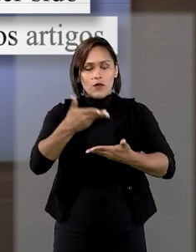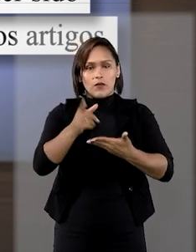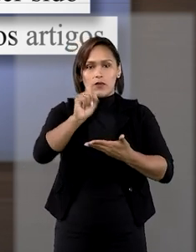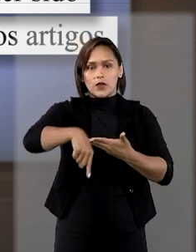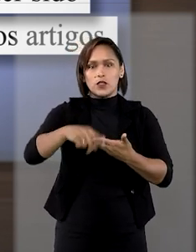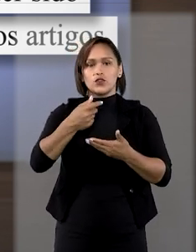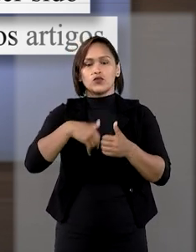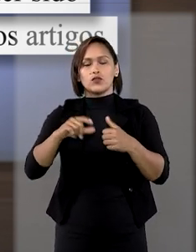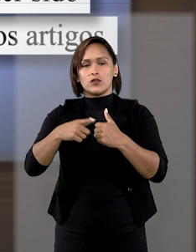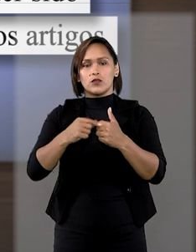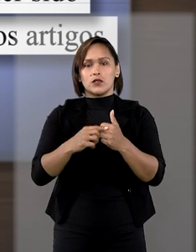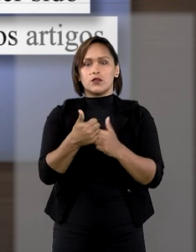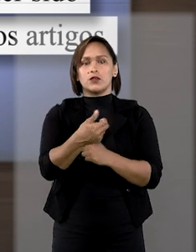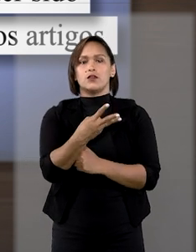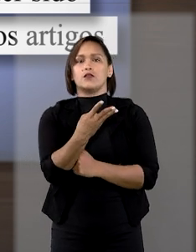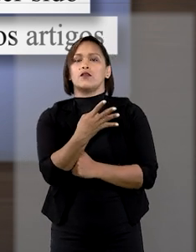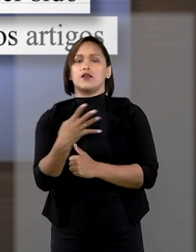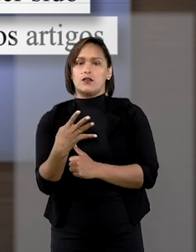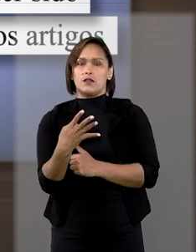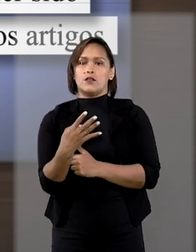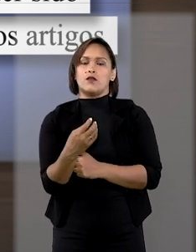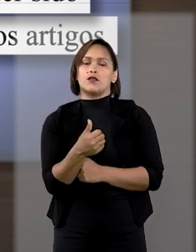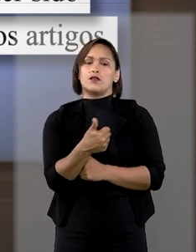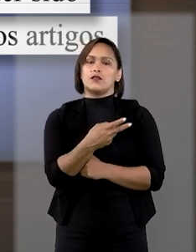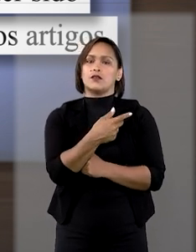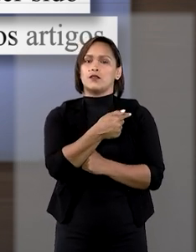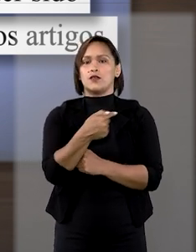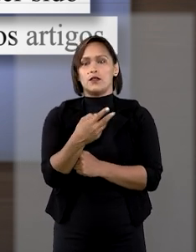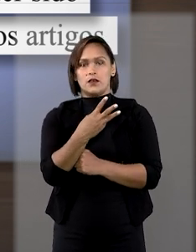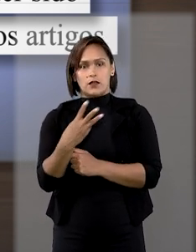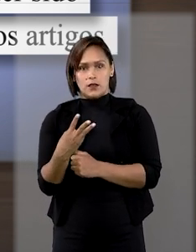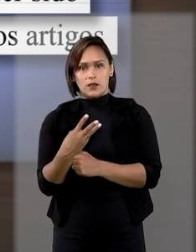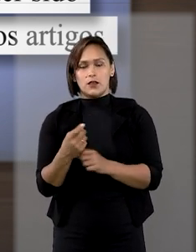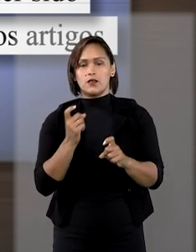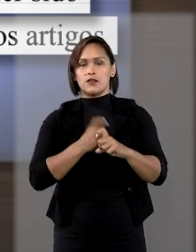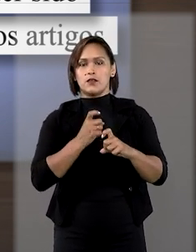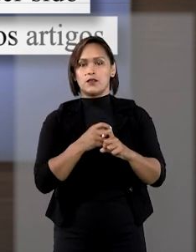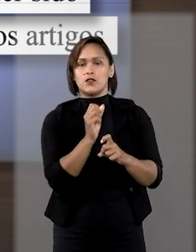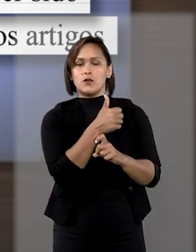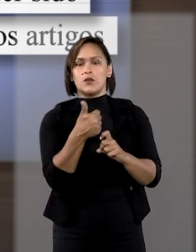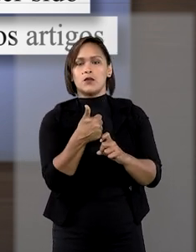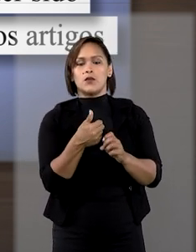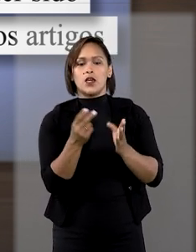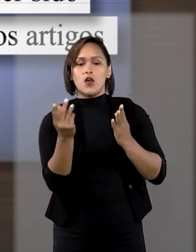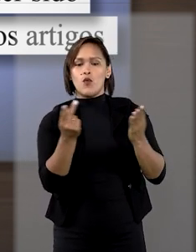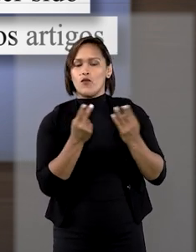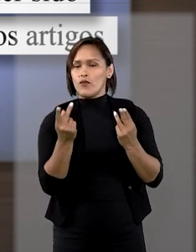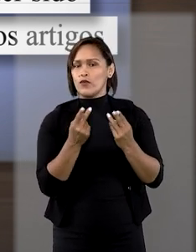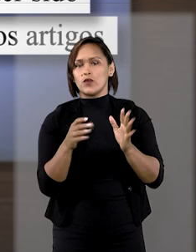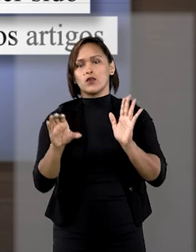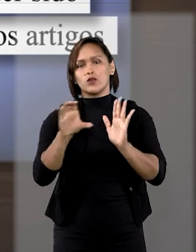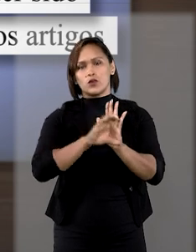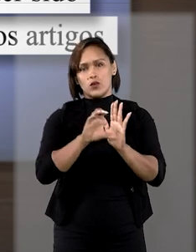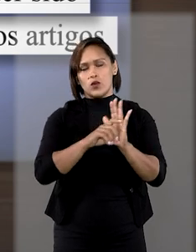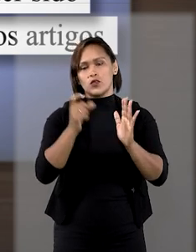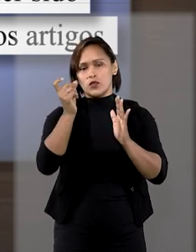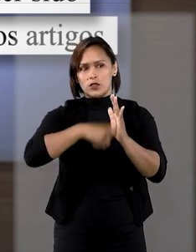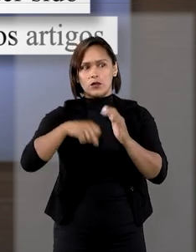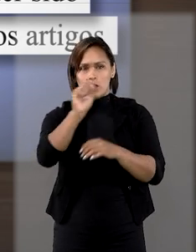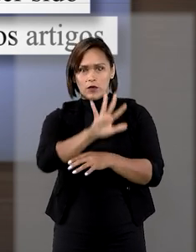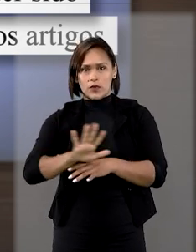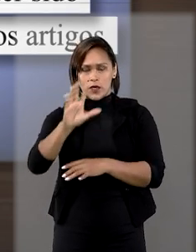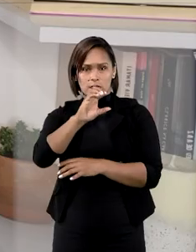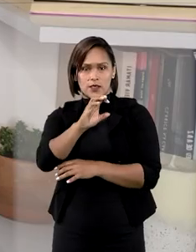em conformidade com os artigos 144 e 173, inciso 1º, ambos do Código Tributário Nacional,